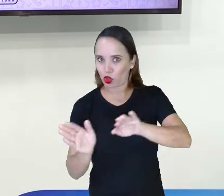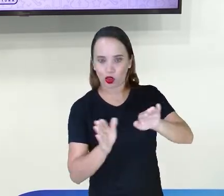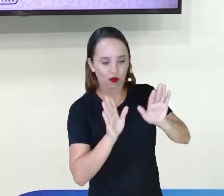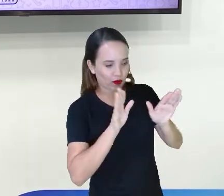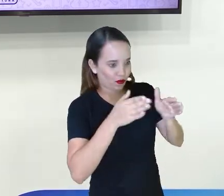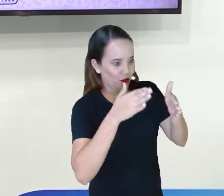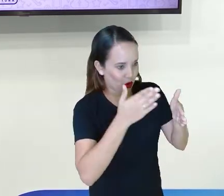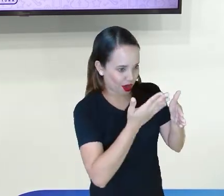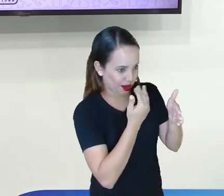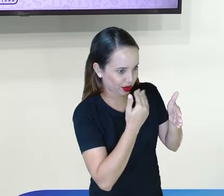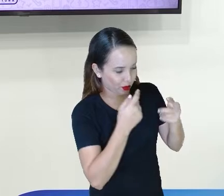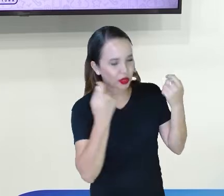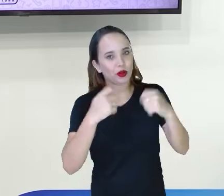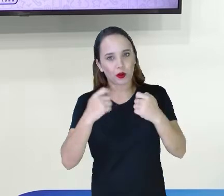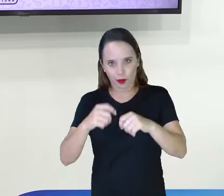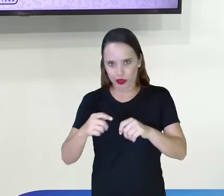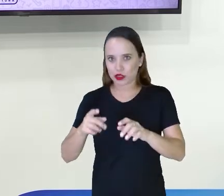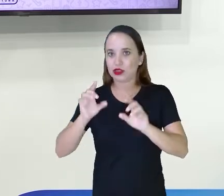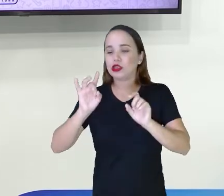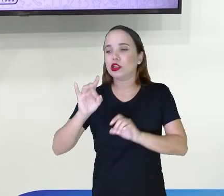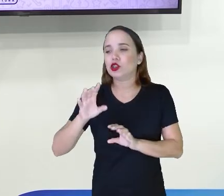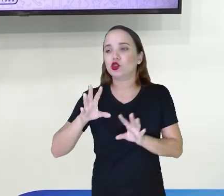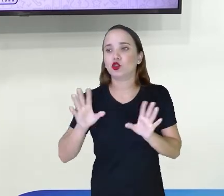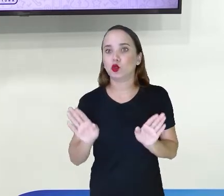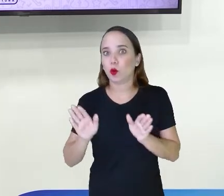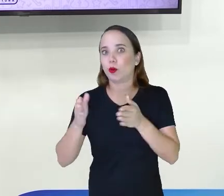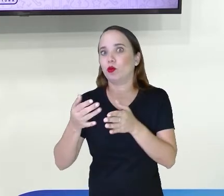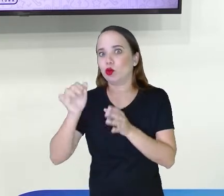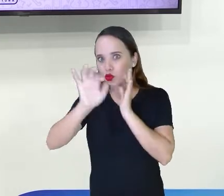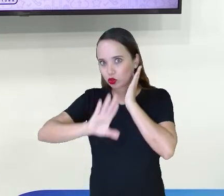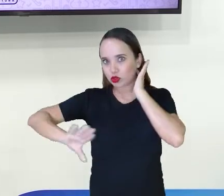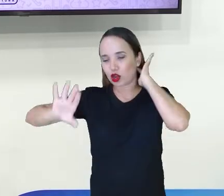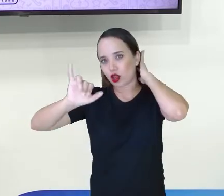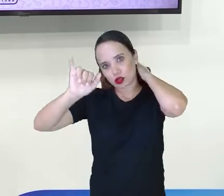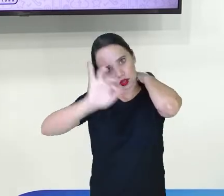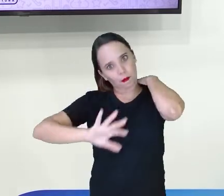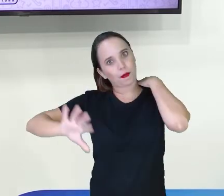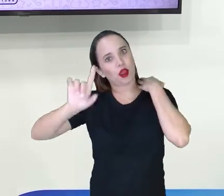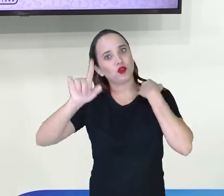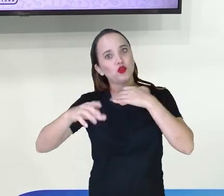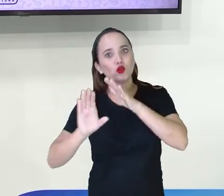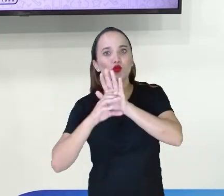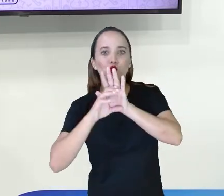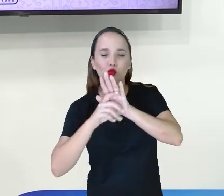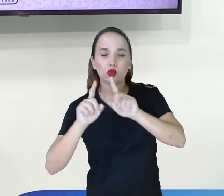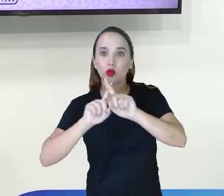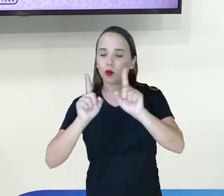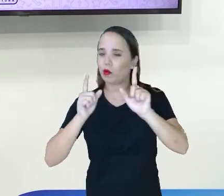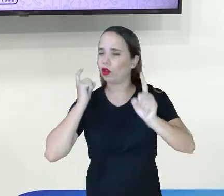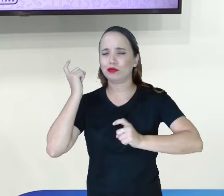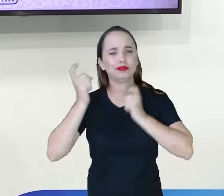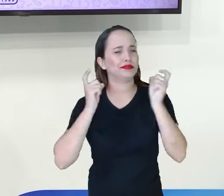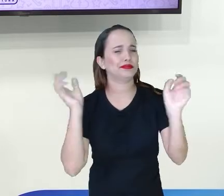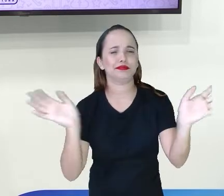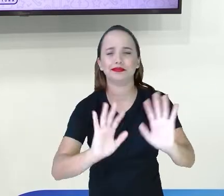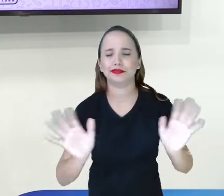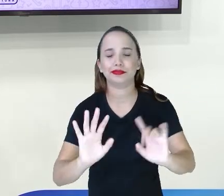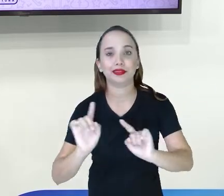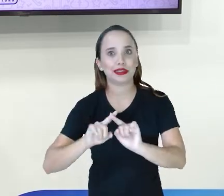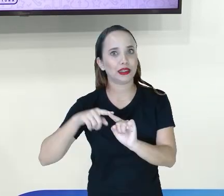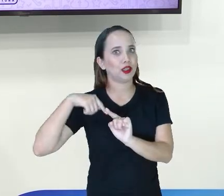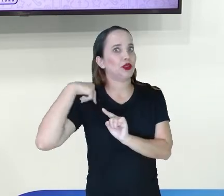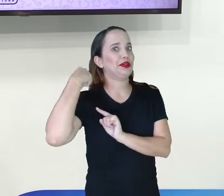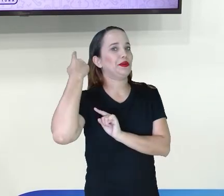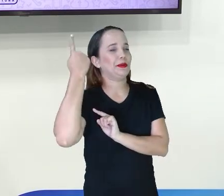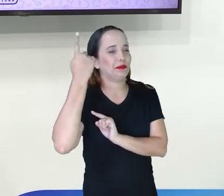eu precisei dar foco aos conceitos, tá? Mas não se preocupa que essa aula